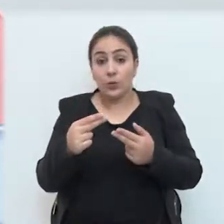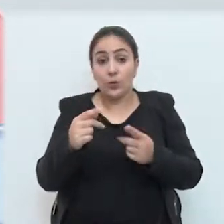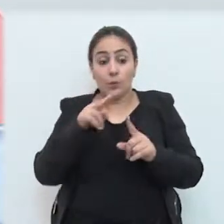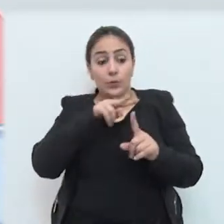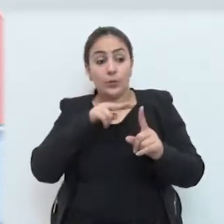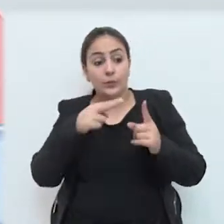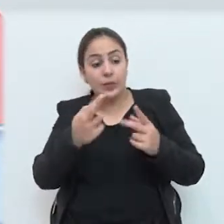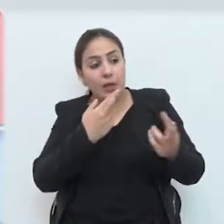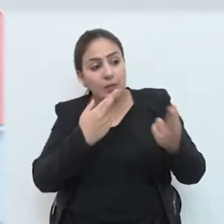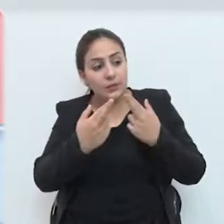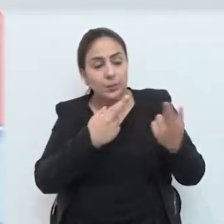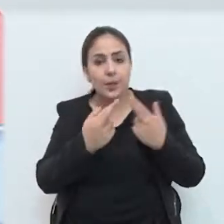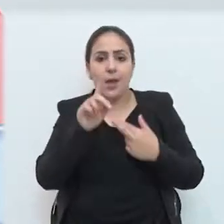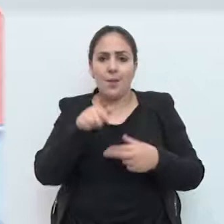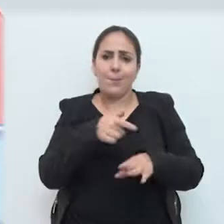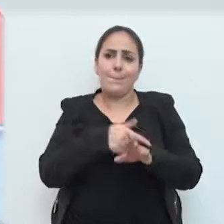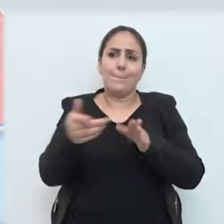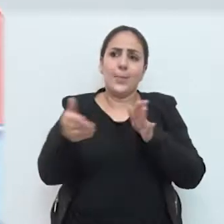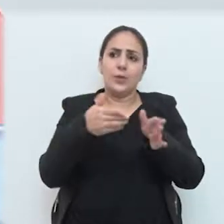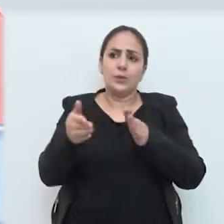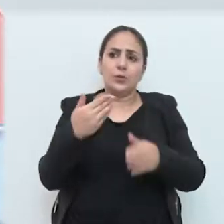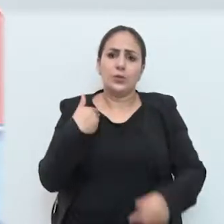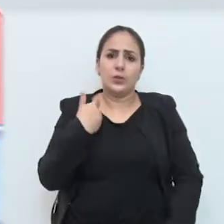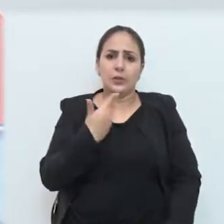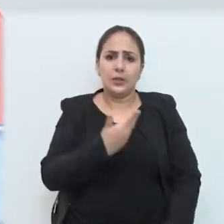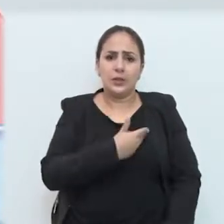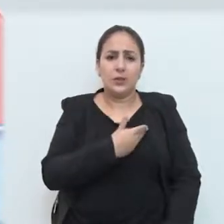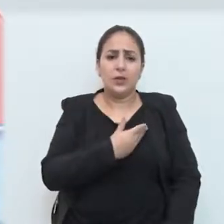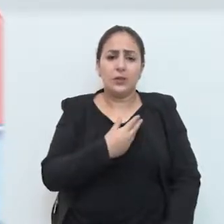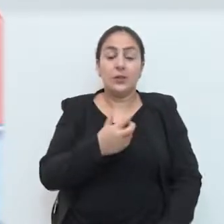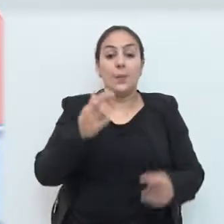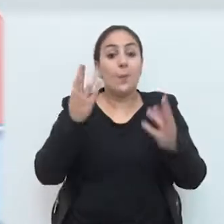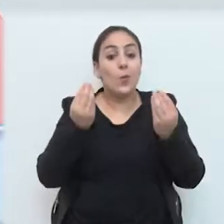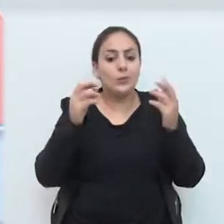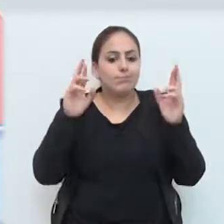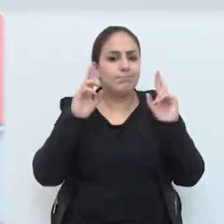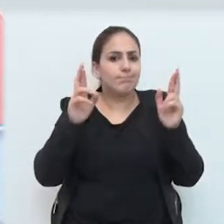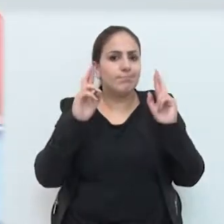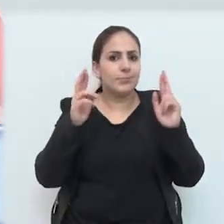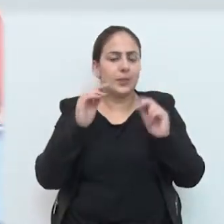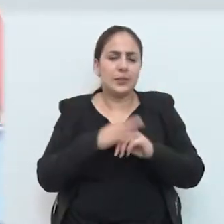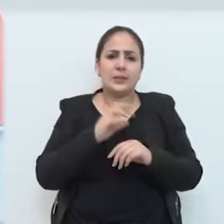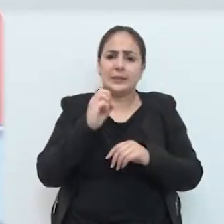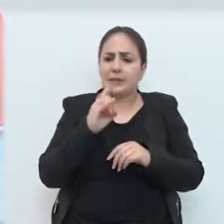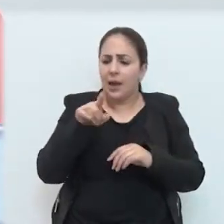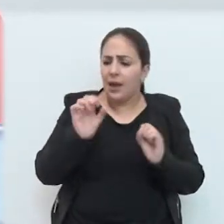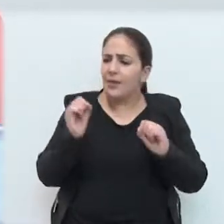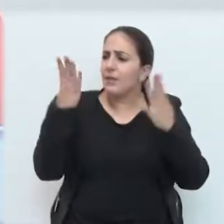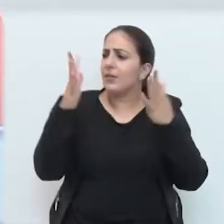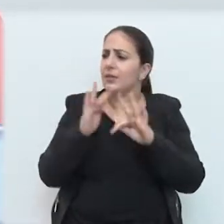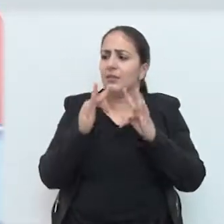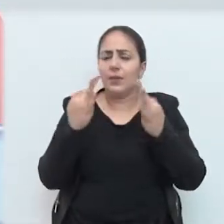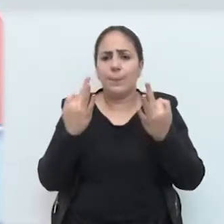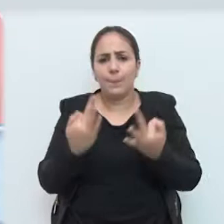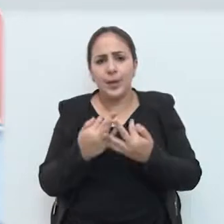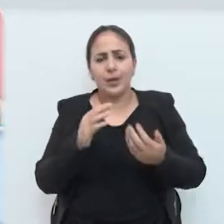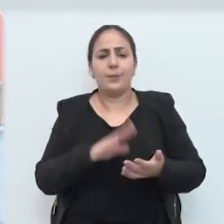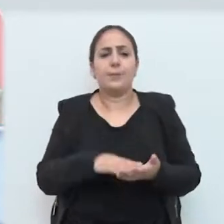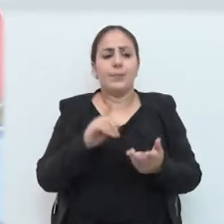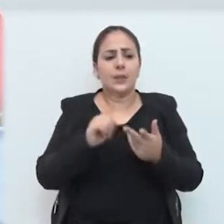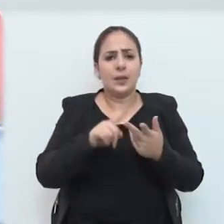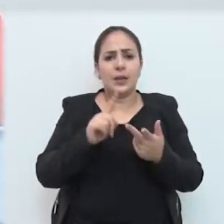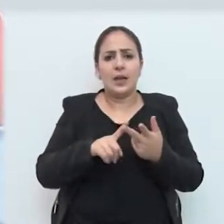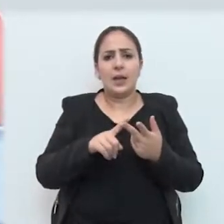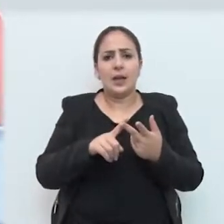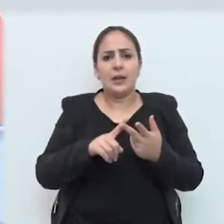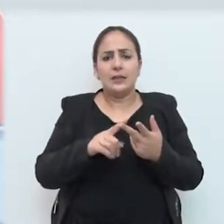vista relacional, é um período onde a gente às vezes coloca muita expectativa, seja nas festas familiares,